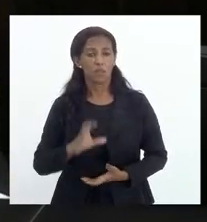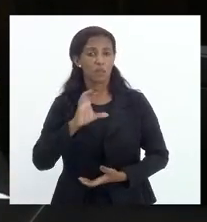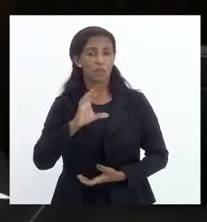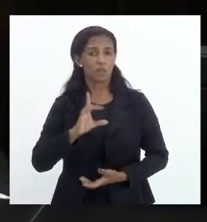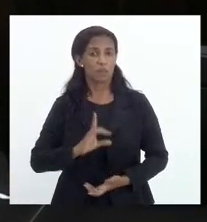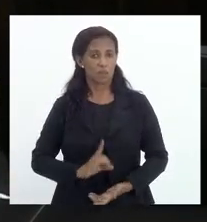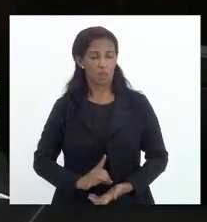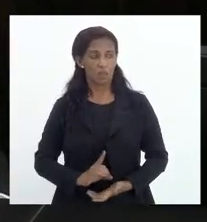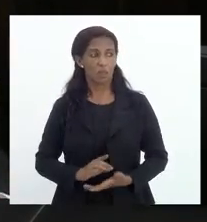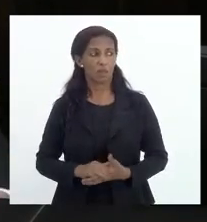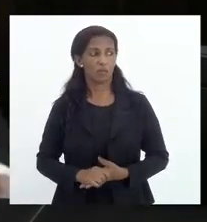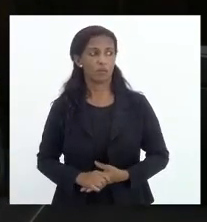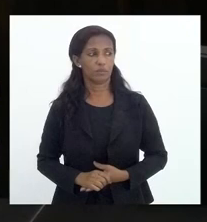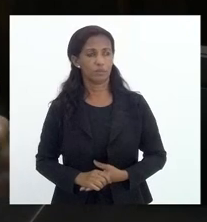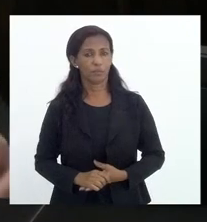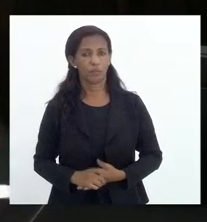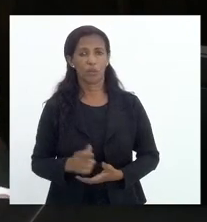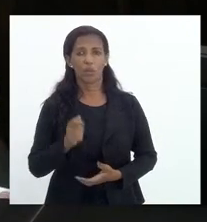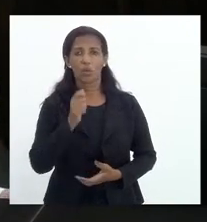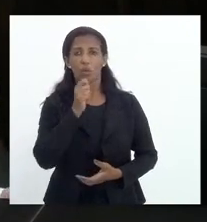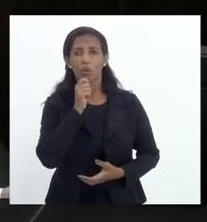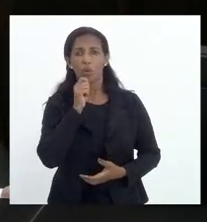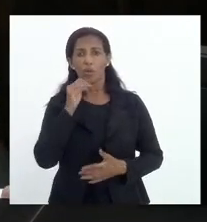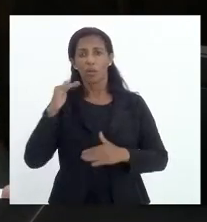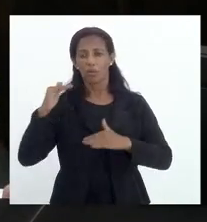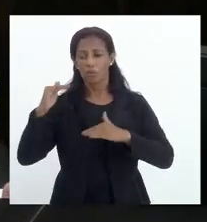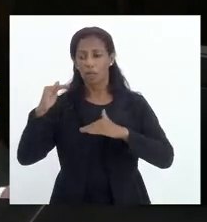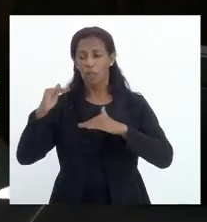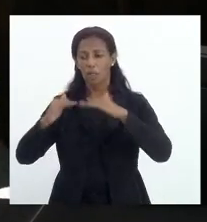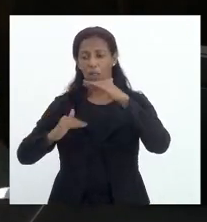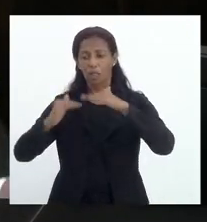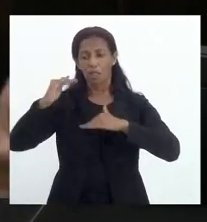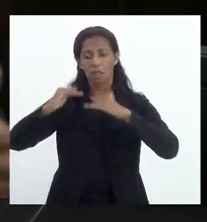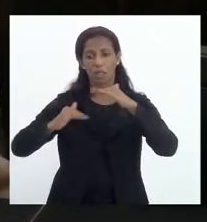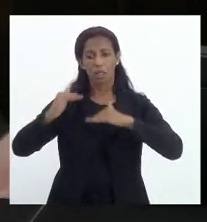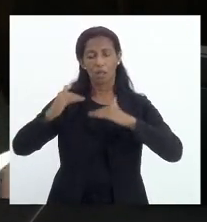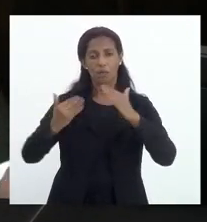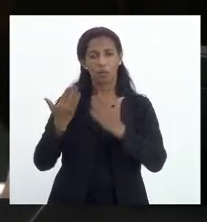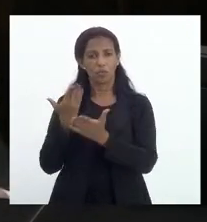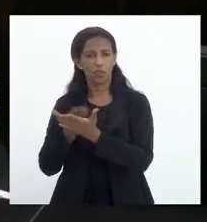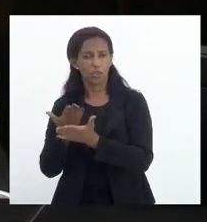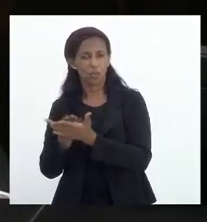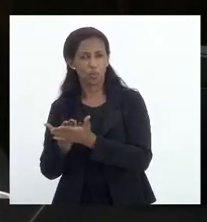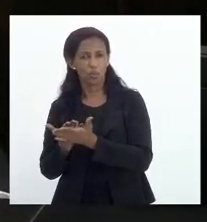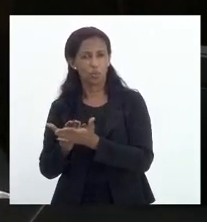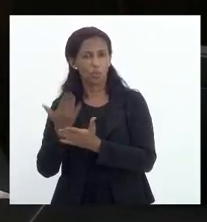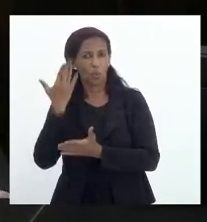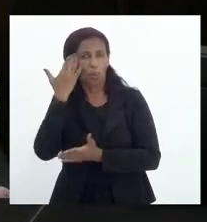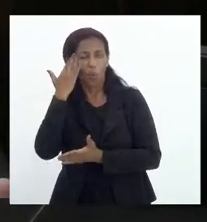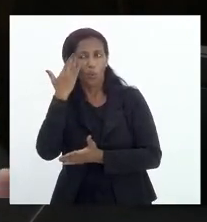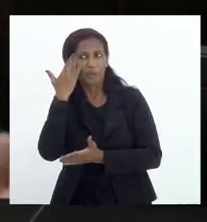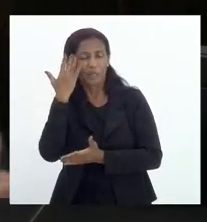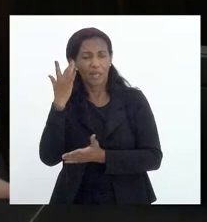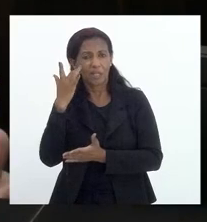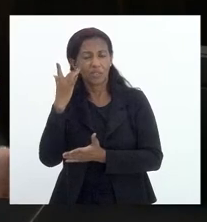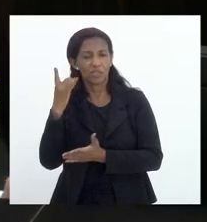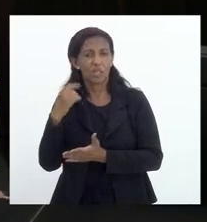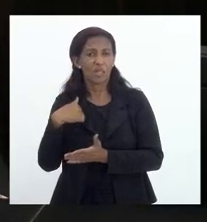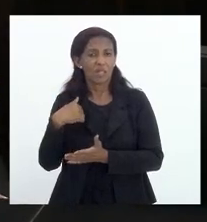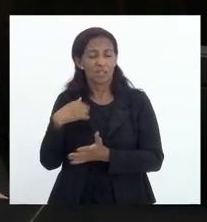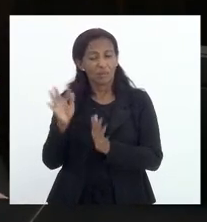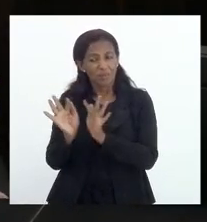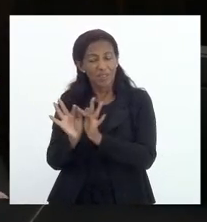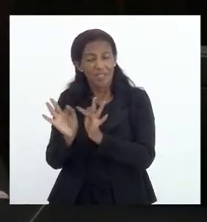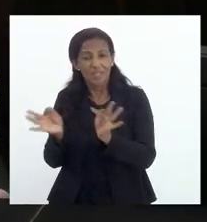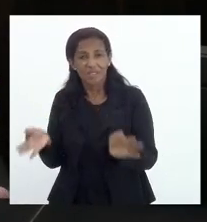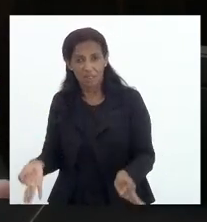cidadãos que não têm o nível de estudo, às vezes, e consigam entender essa complexidade, eu tento ser o mais